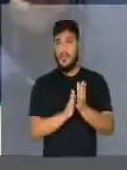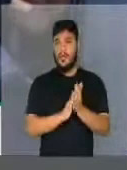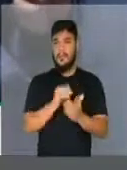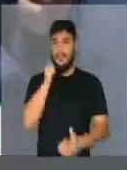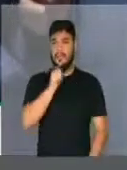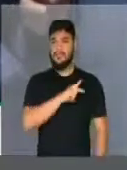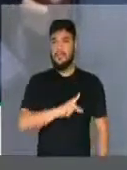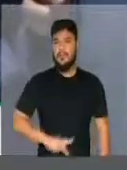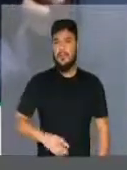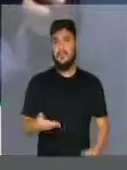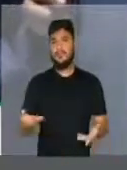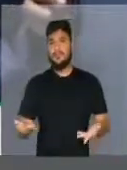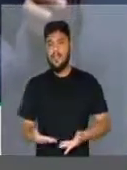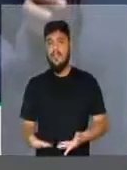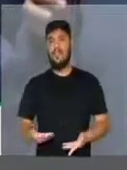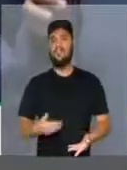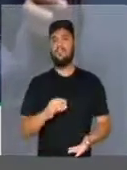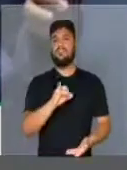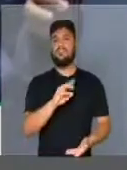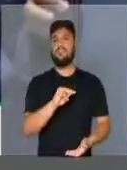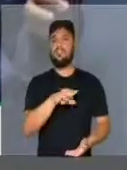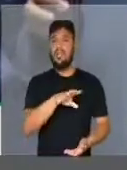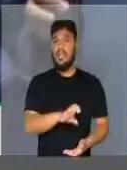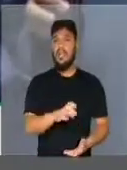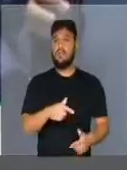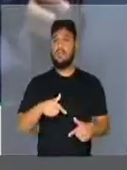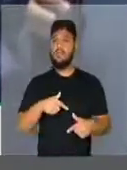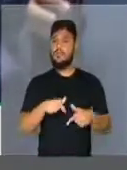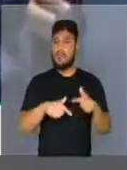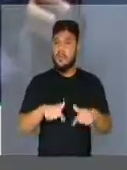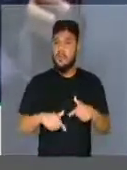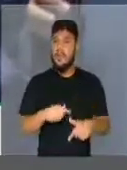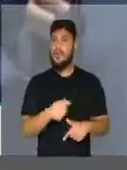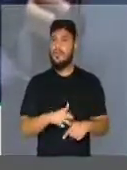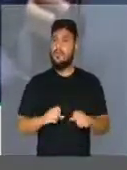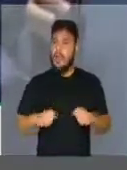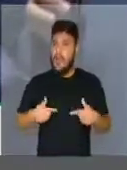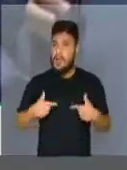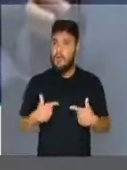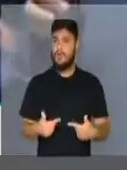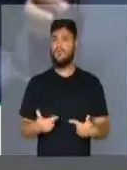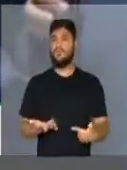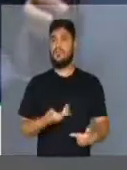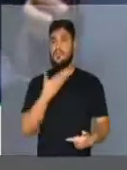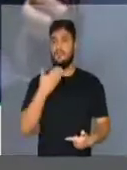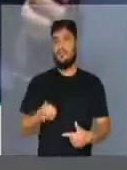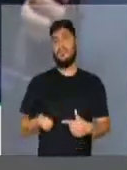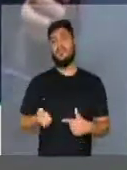senhora presidente Cristiane Arede, pelo trabalho, pela dedicação e pela nossa luta aqui em favor de um trânsito mais seguro.